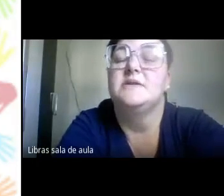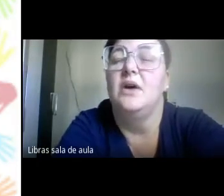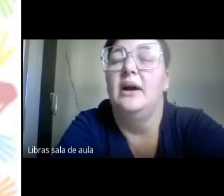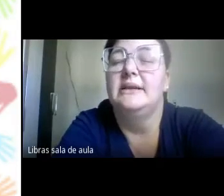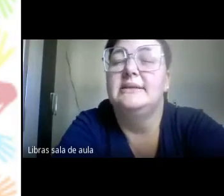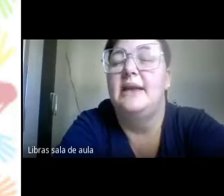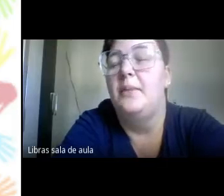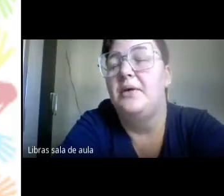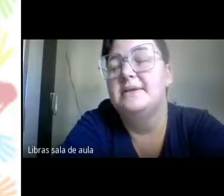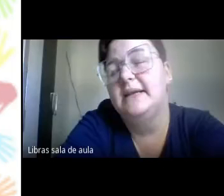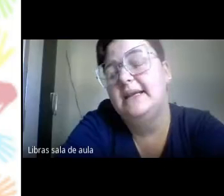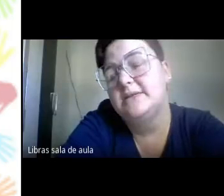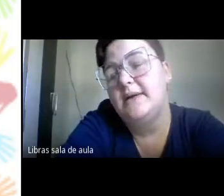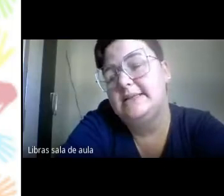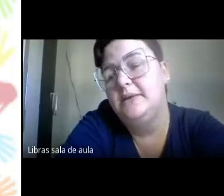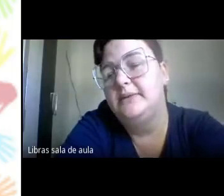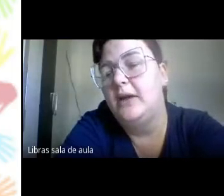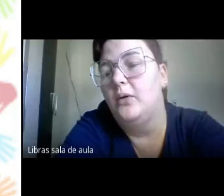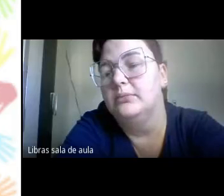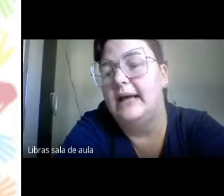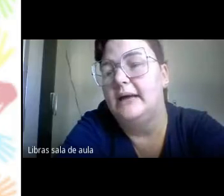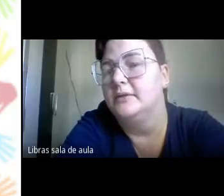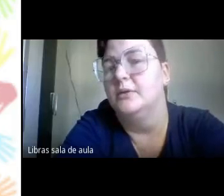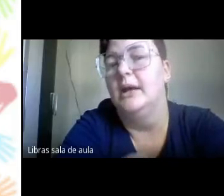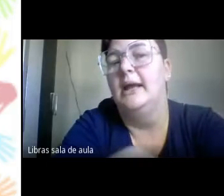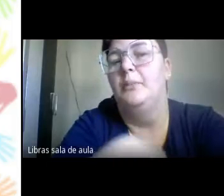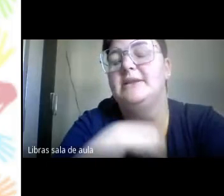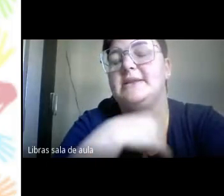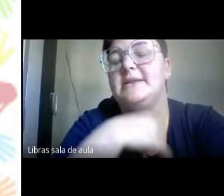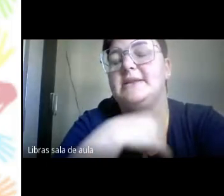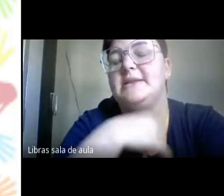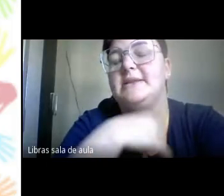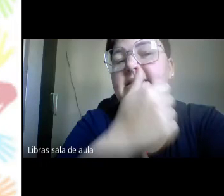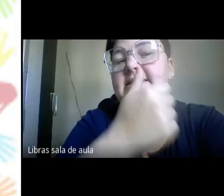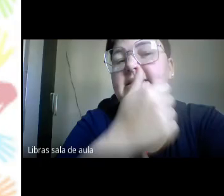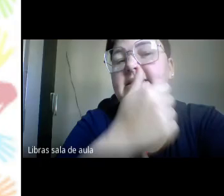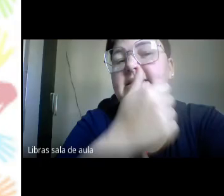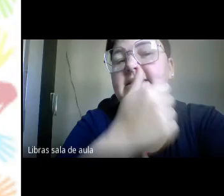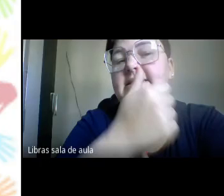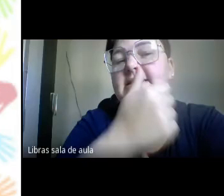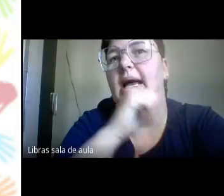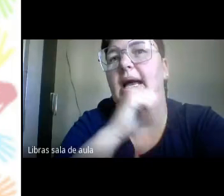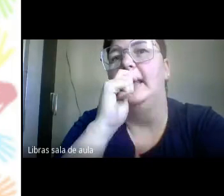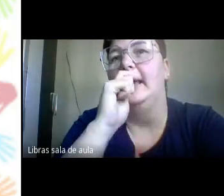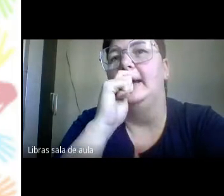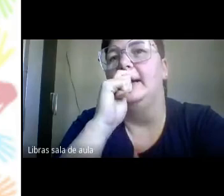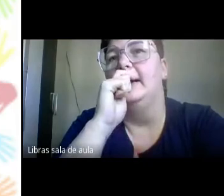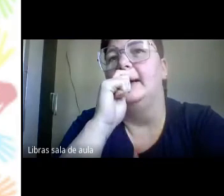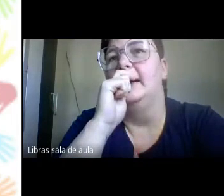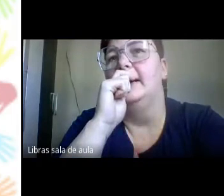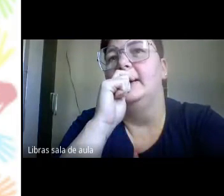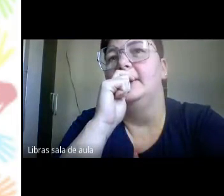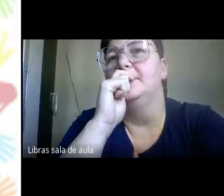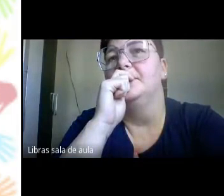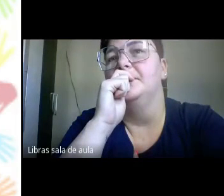As histórias, e é uma coisa que eles quase não têm contato. Por exemplo, tem a Cinderela surda,